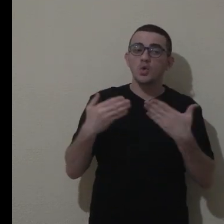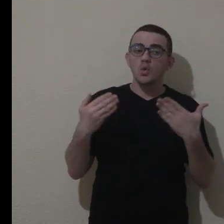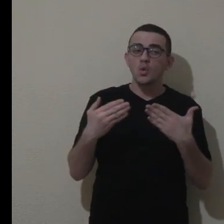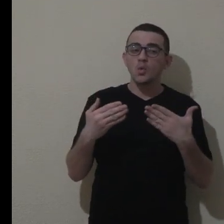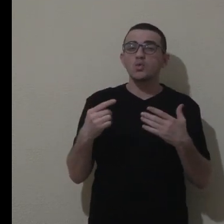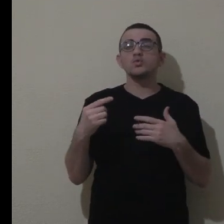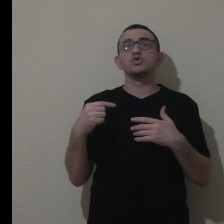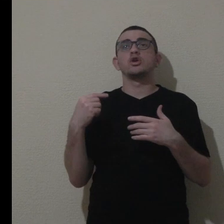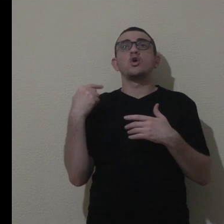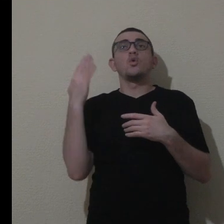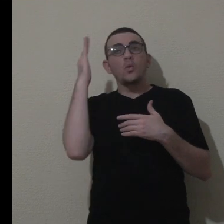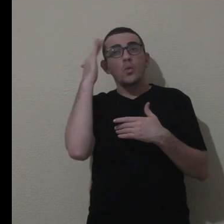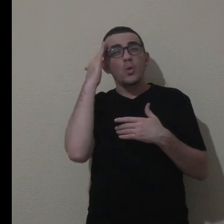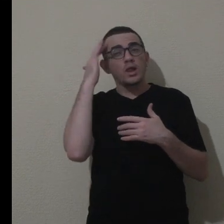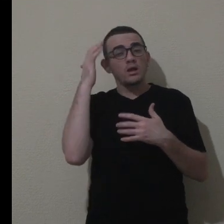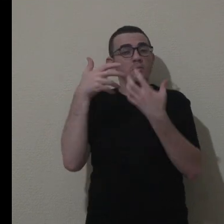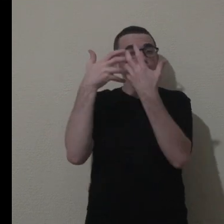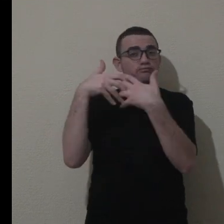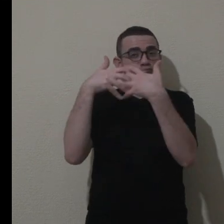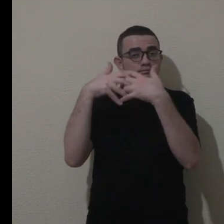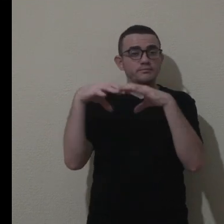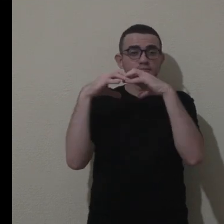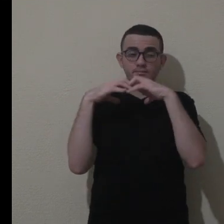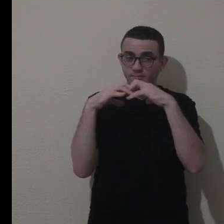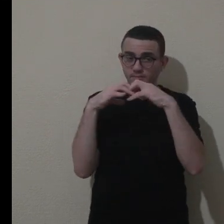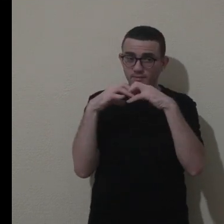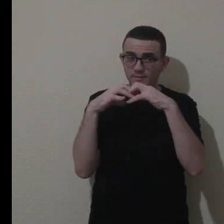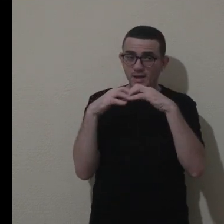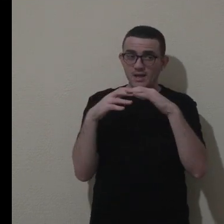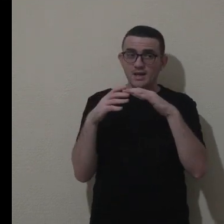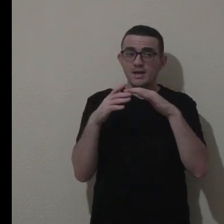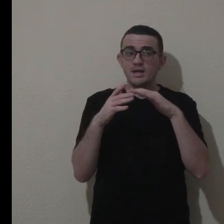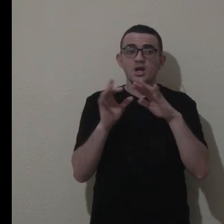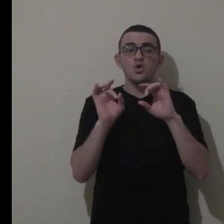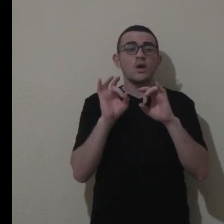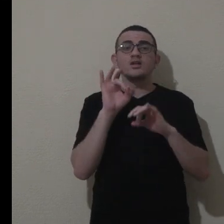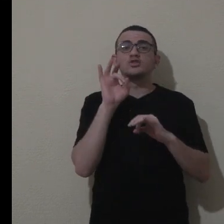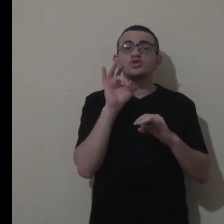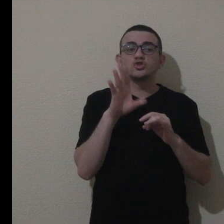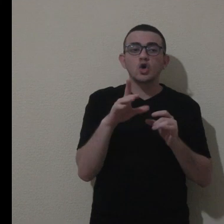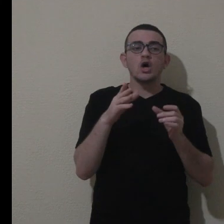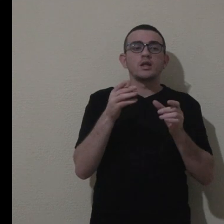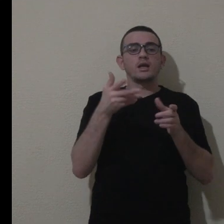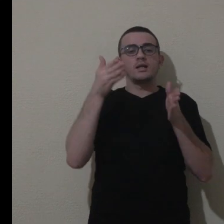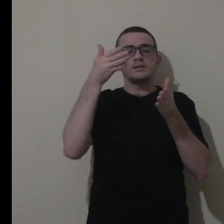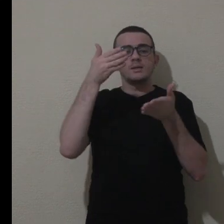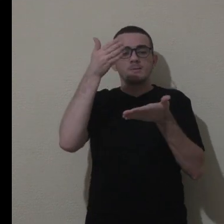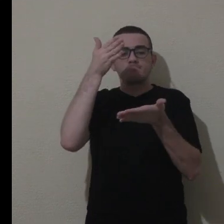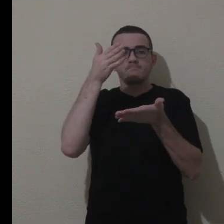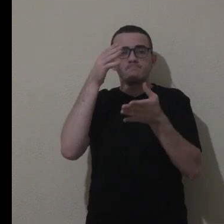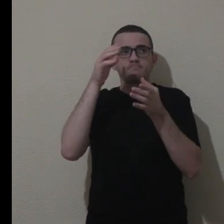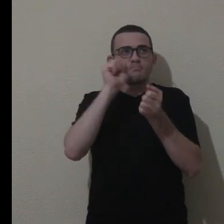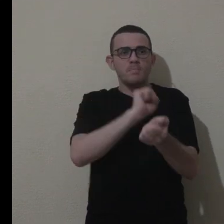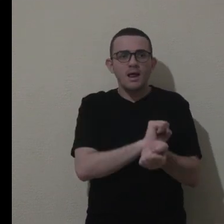a nosso entendimento do funcionamento cerebral, ele saiu daqueles blocos estanques,